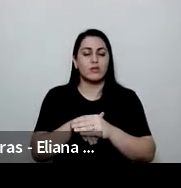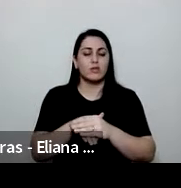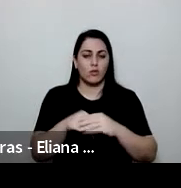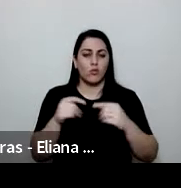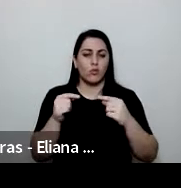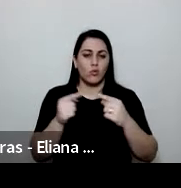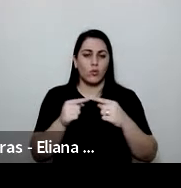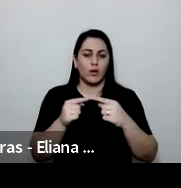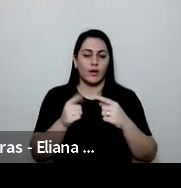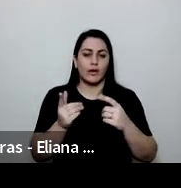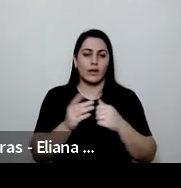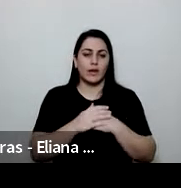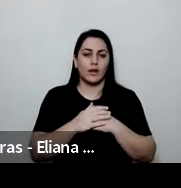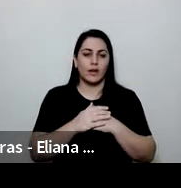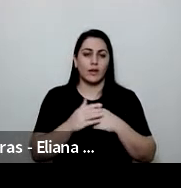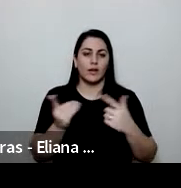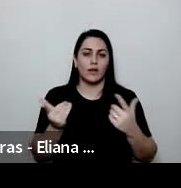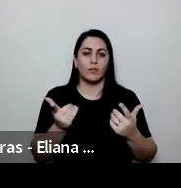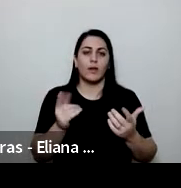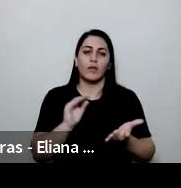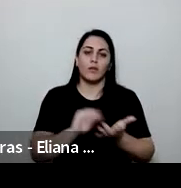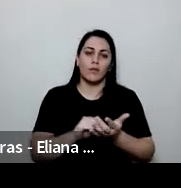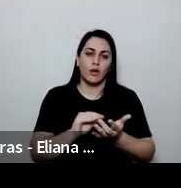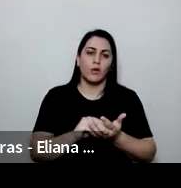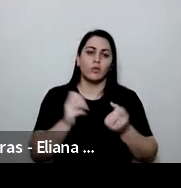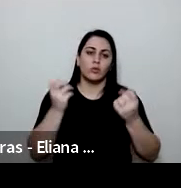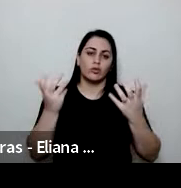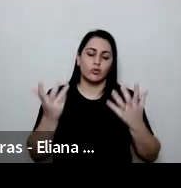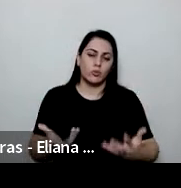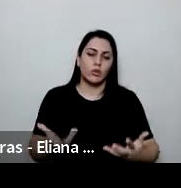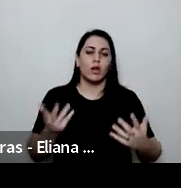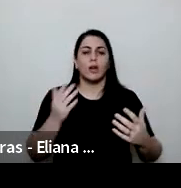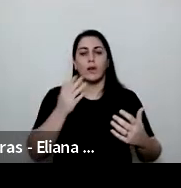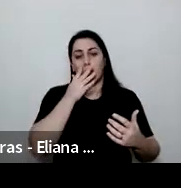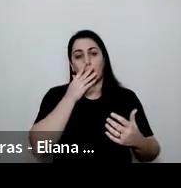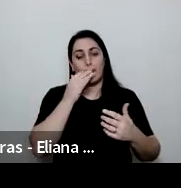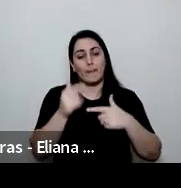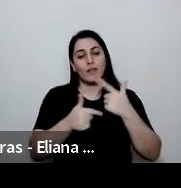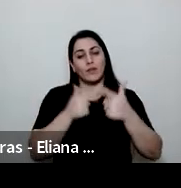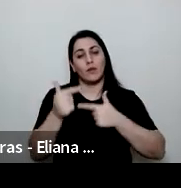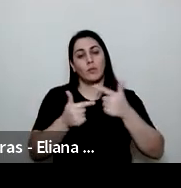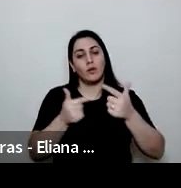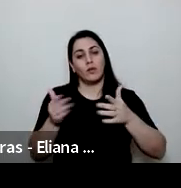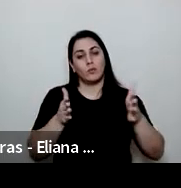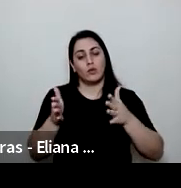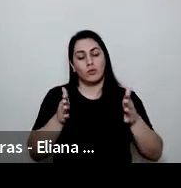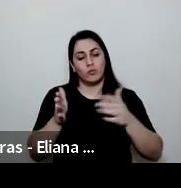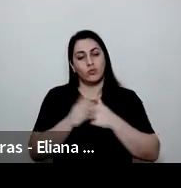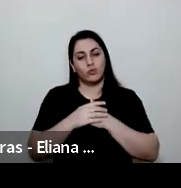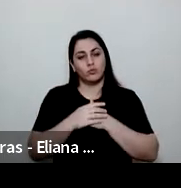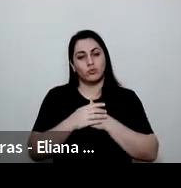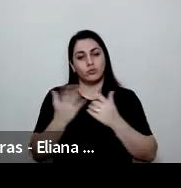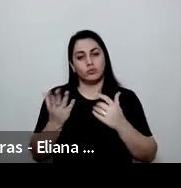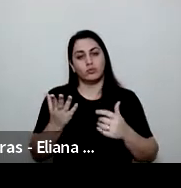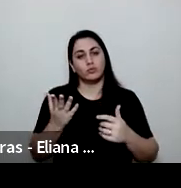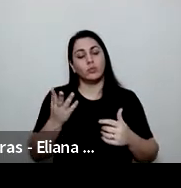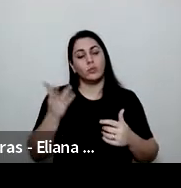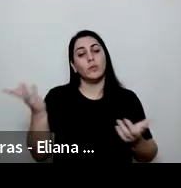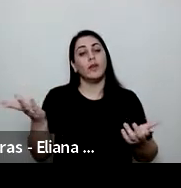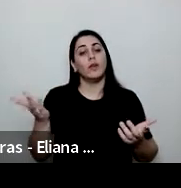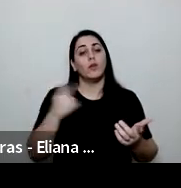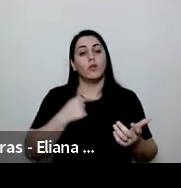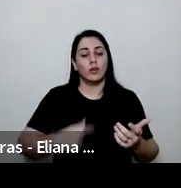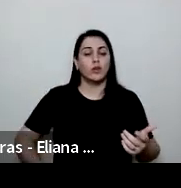sem que houvesse de fato menção a programação vinculado a atuação parlamentar nesse tido a